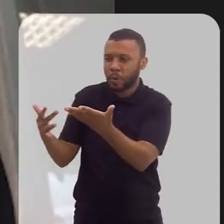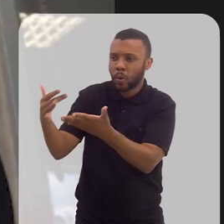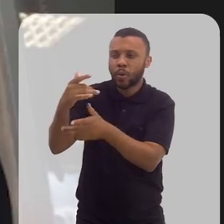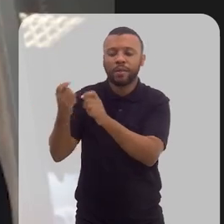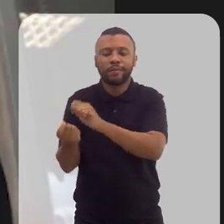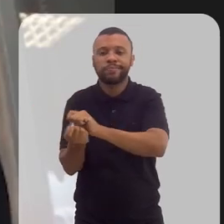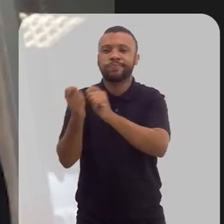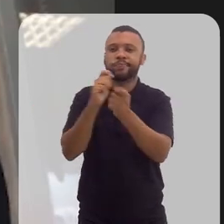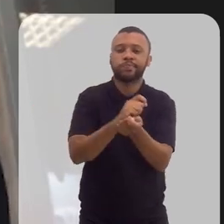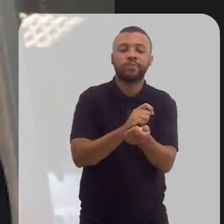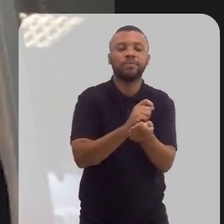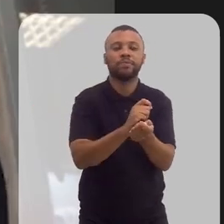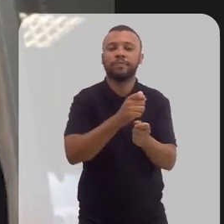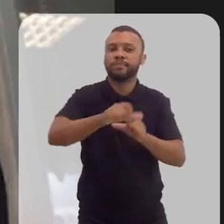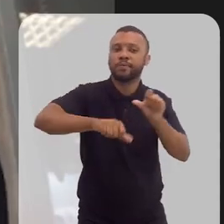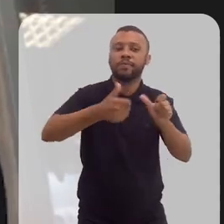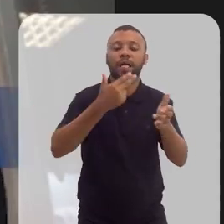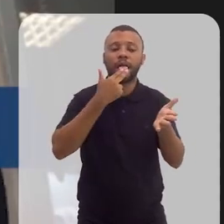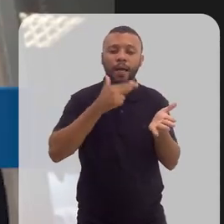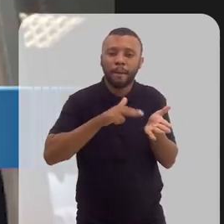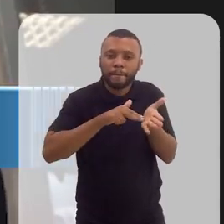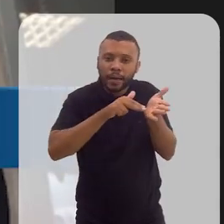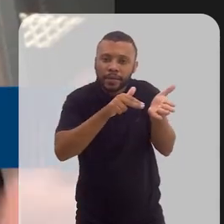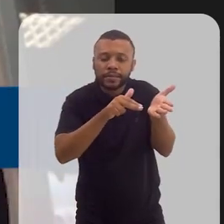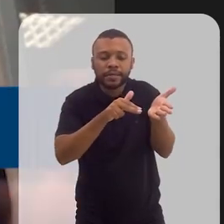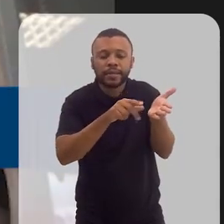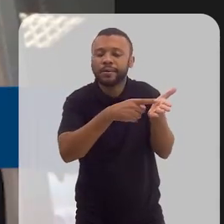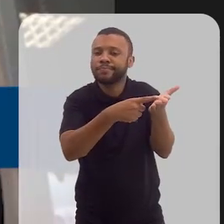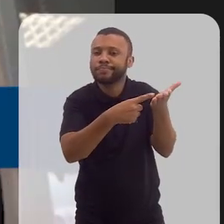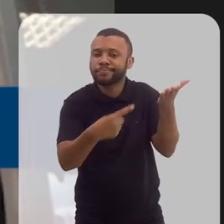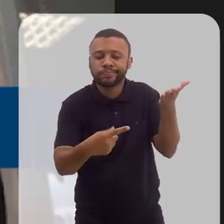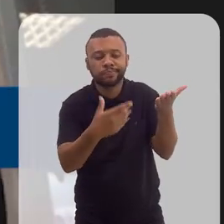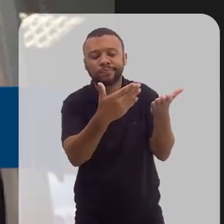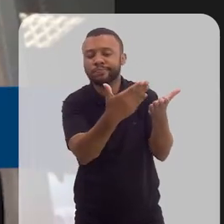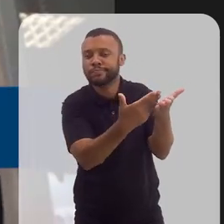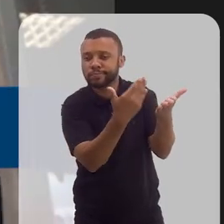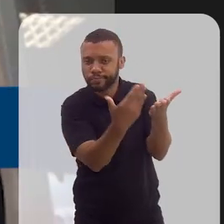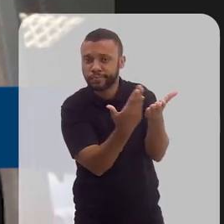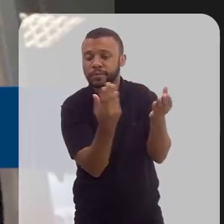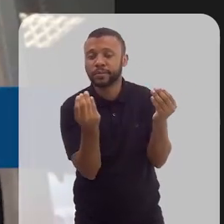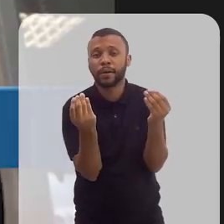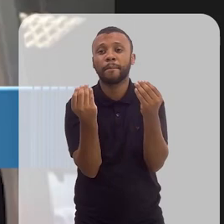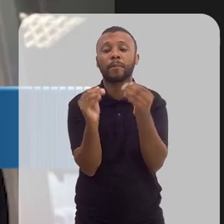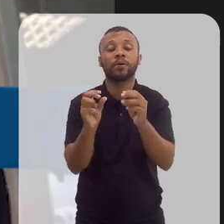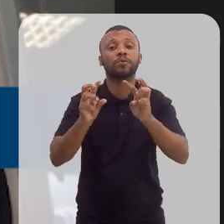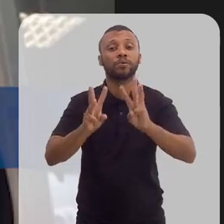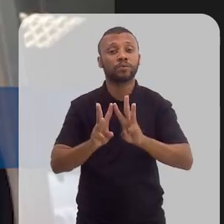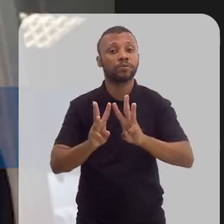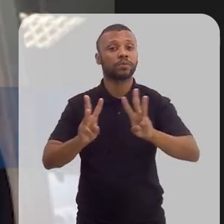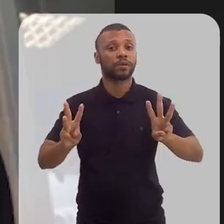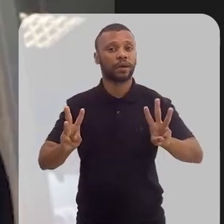que foi uma publicação que foi disponibilizada e está disponível hoje no site da Firjan,